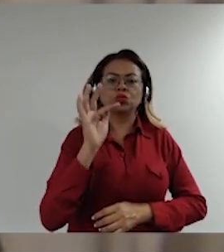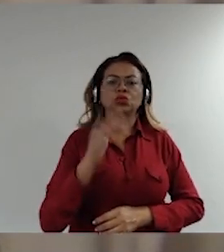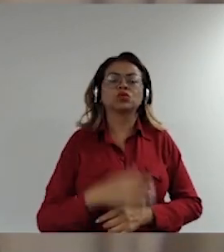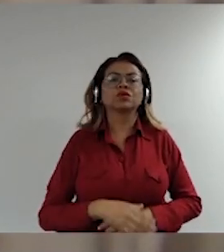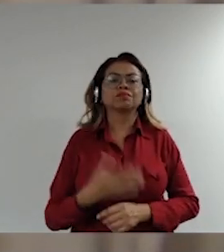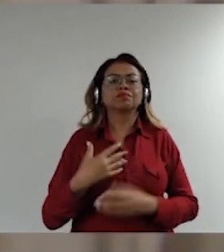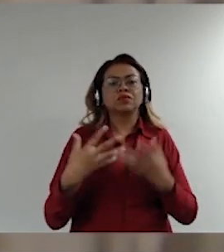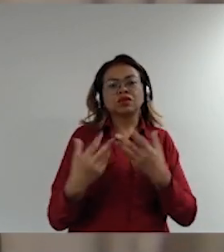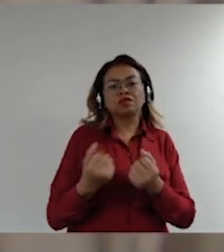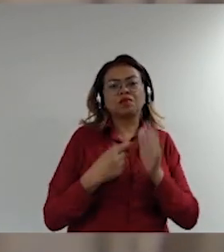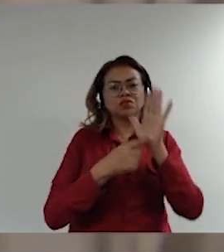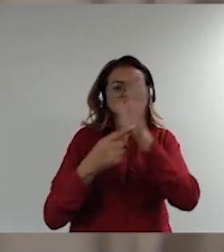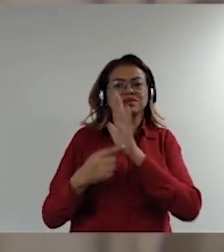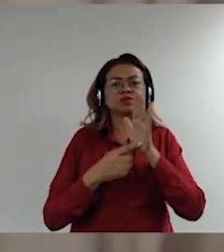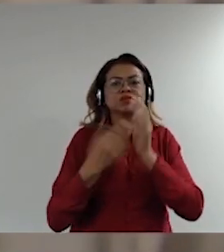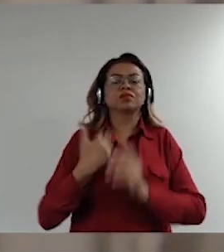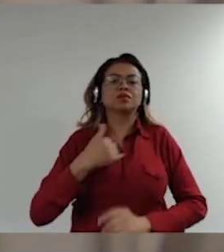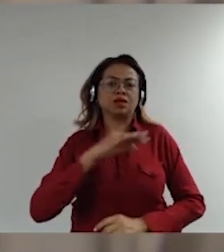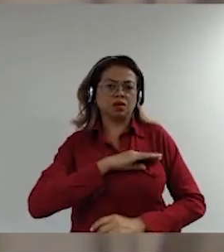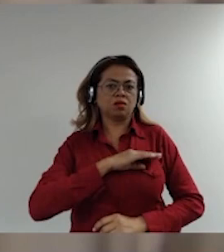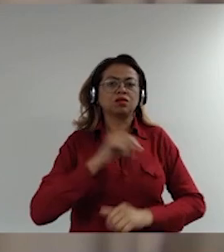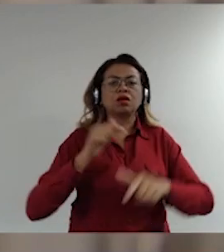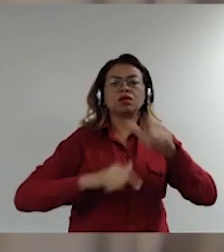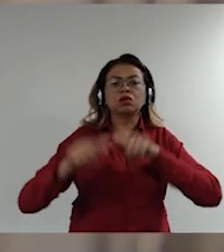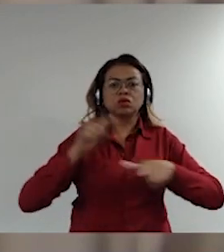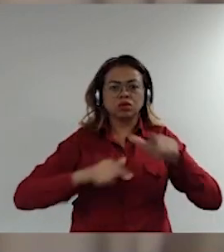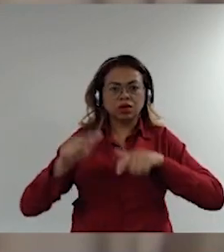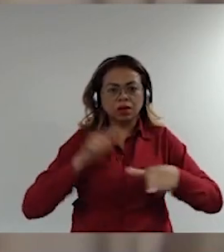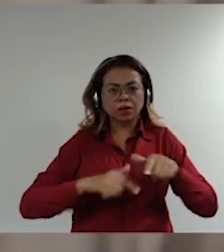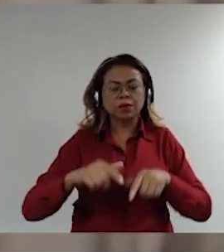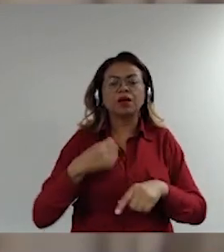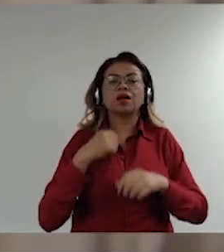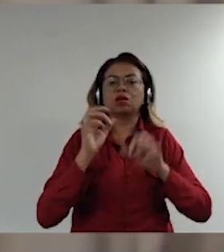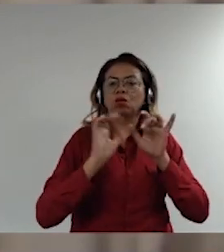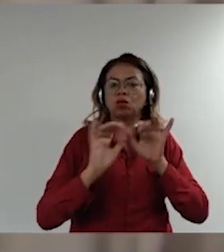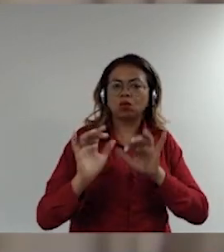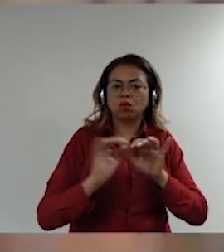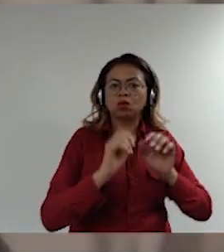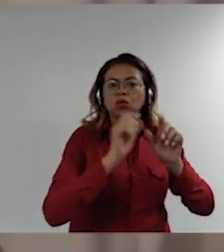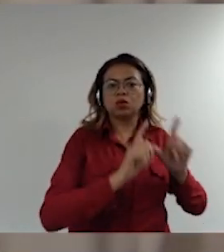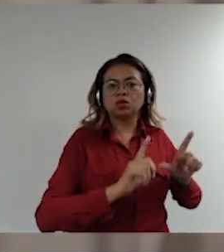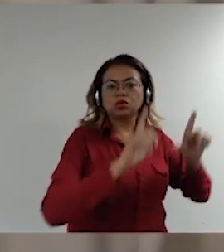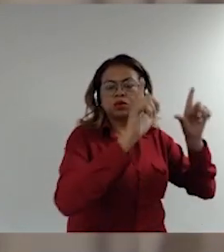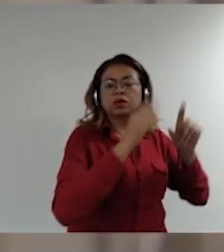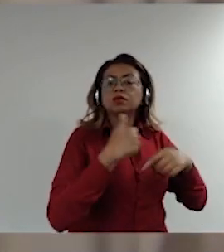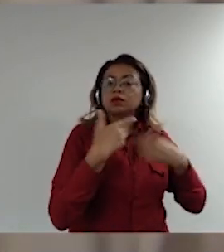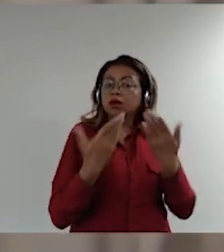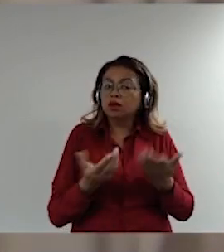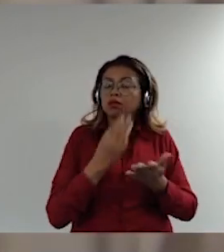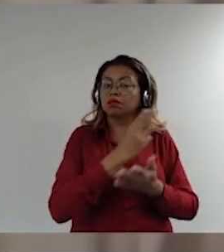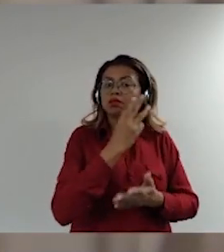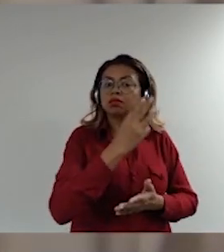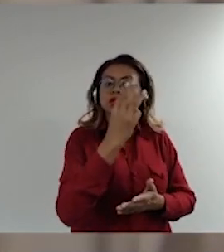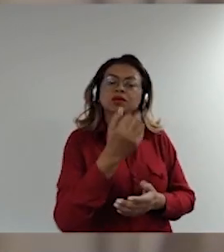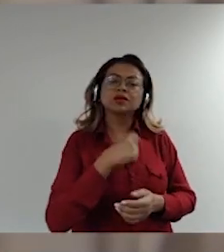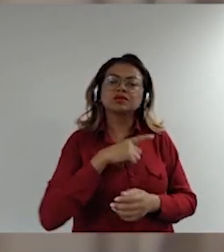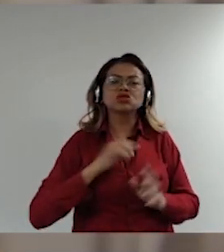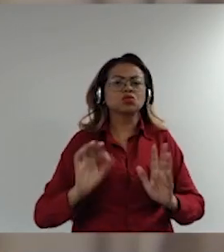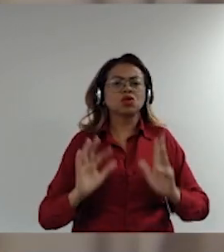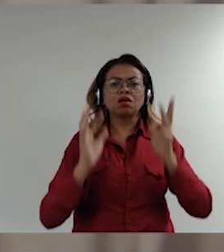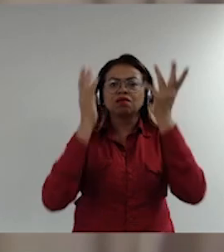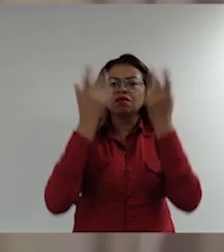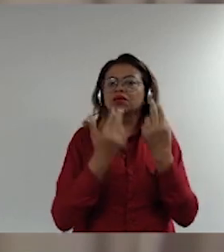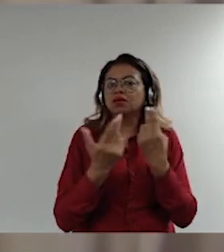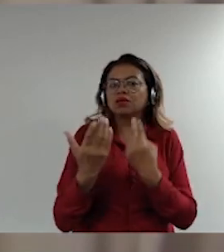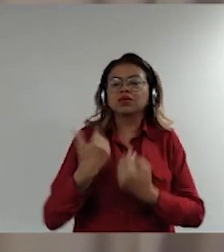né, vai nos revelar que o trabalho virtual, né, que esse tipo de evento como esse